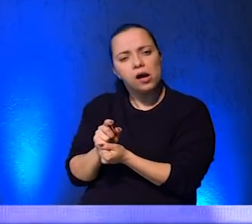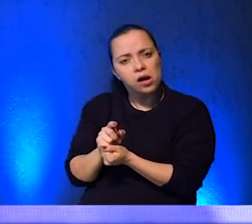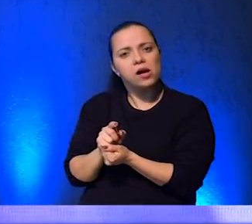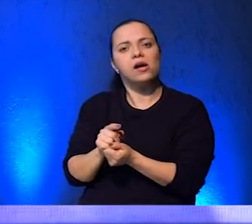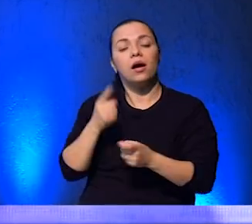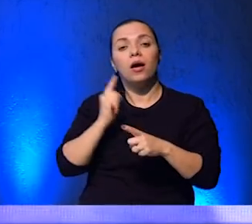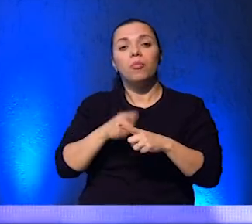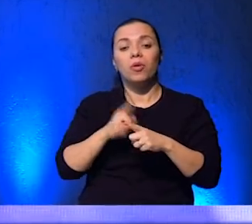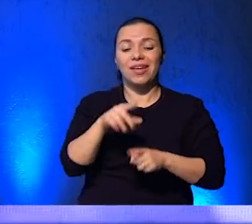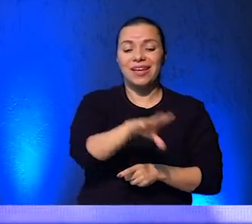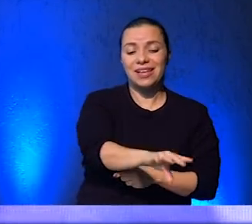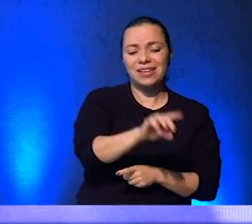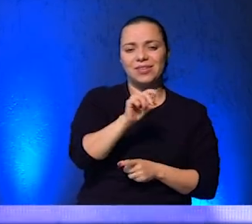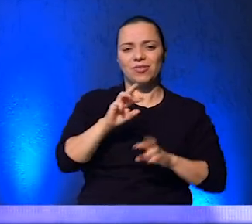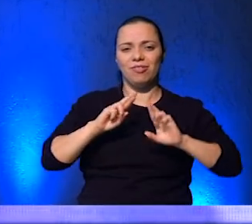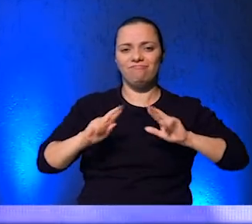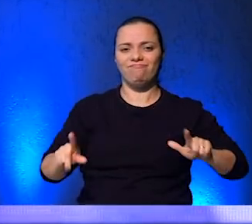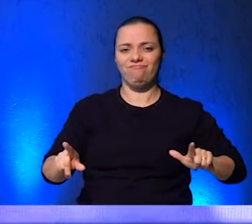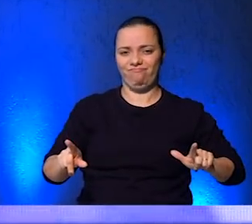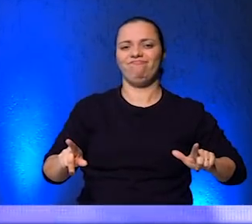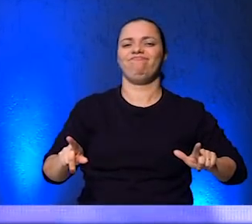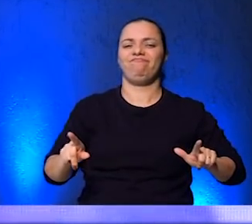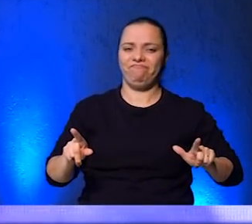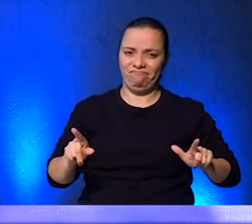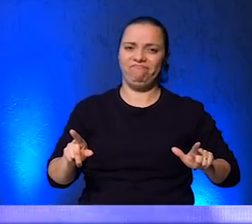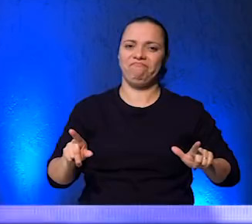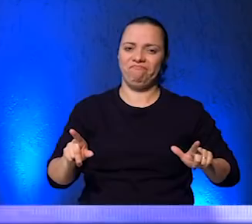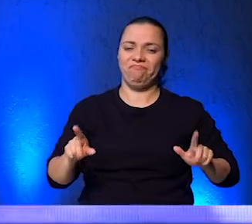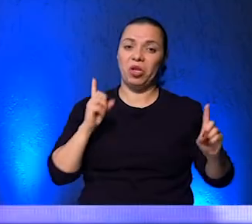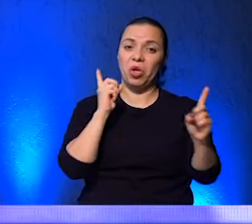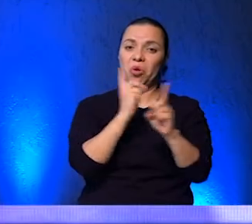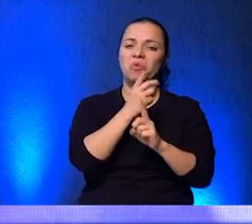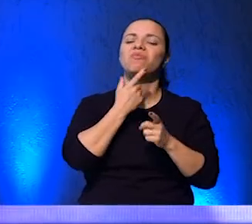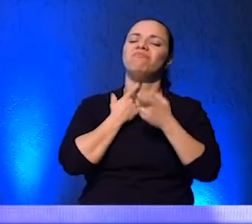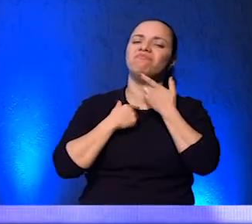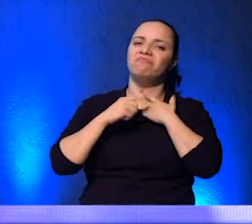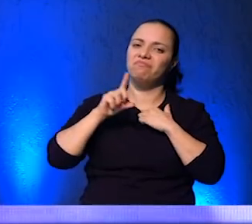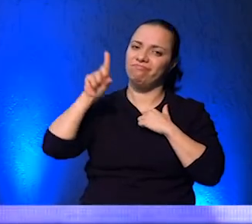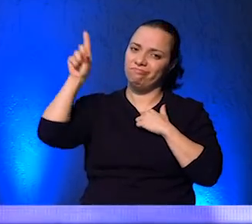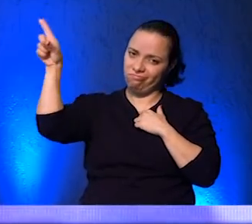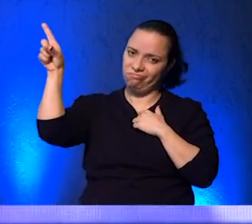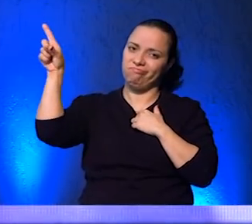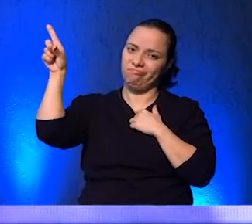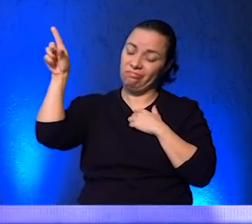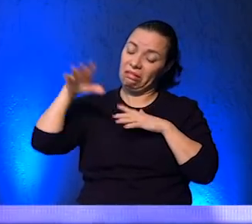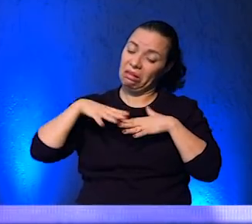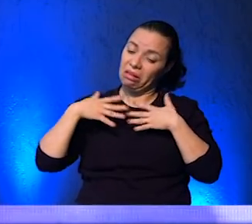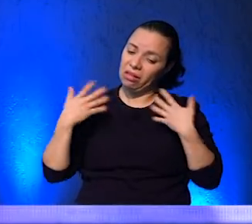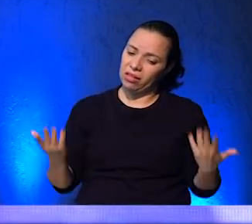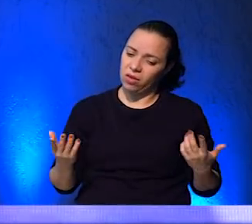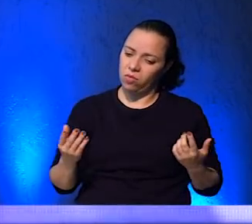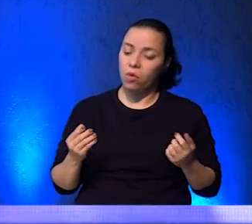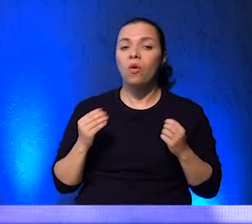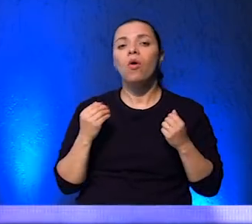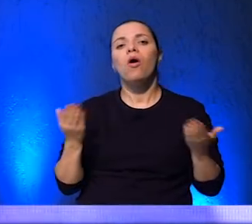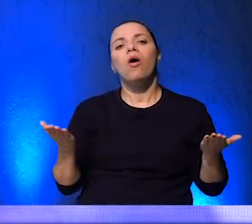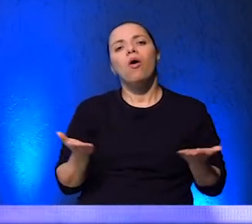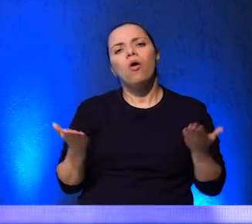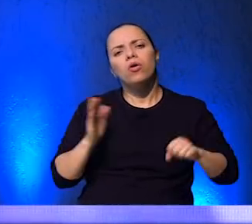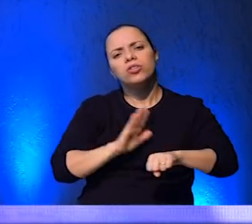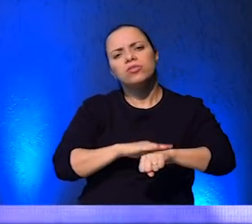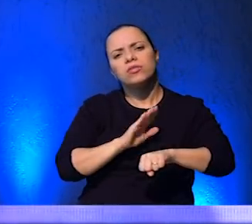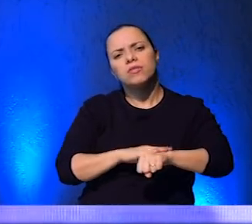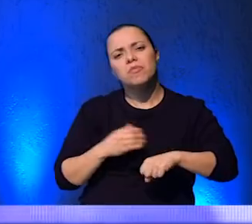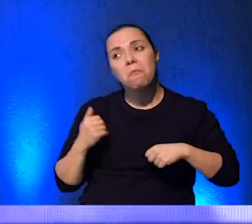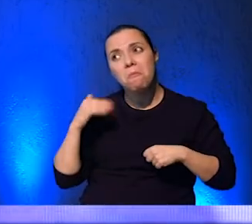diante do senhor o que importa o nesses dias o que realmente importa é que você